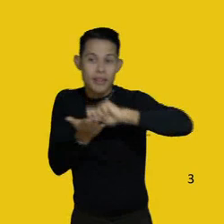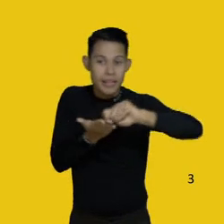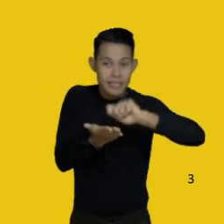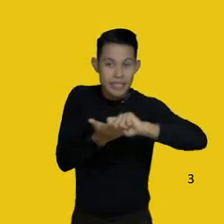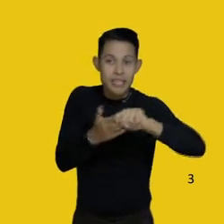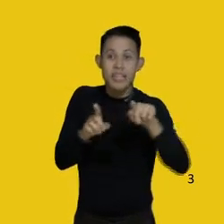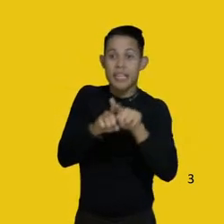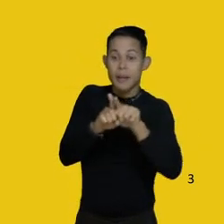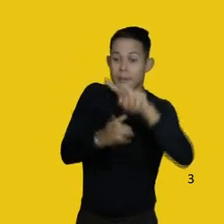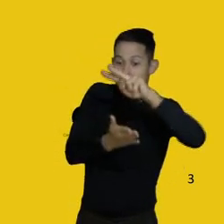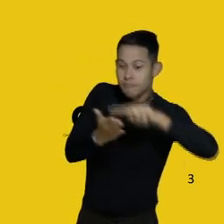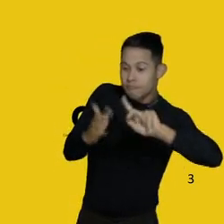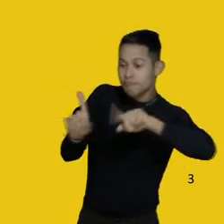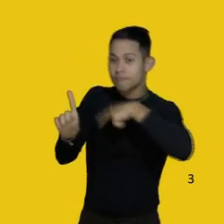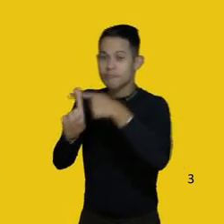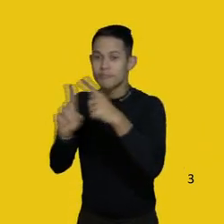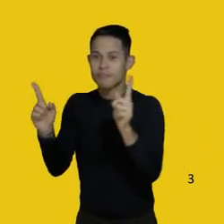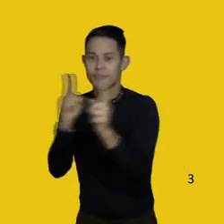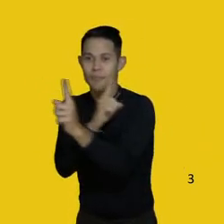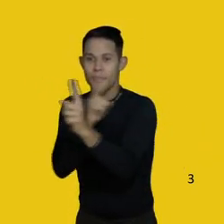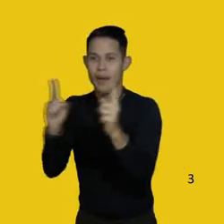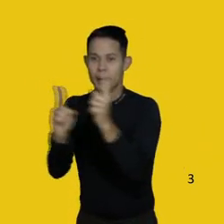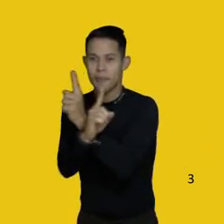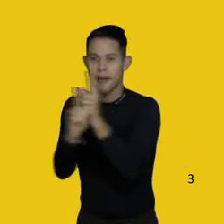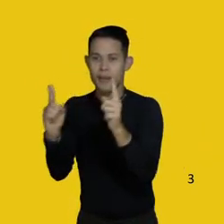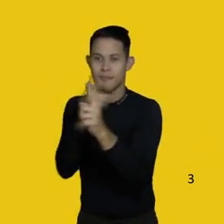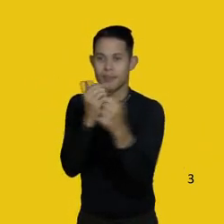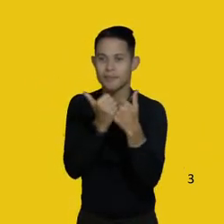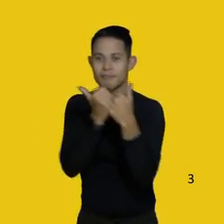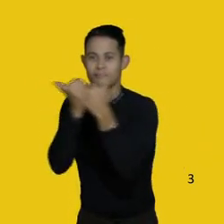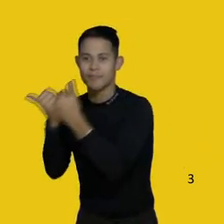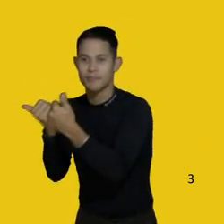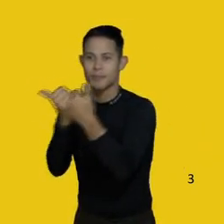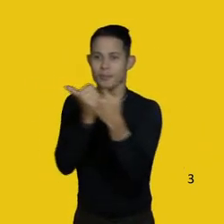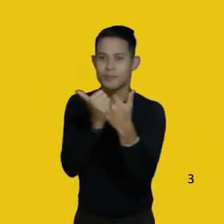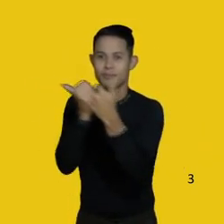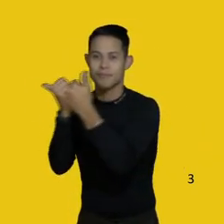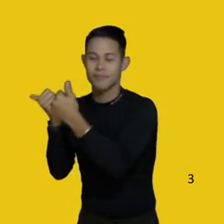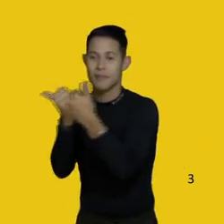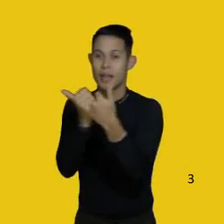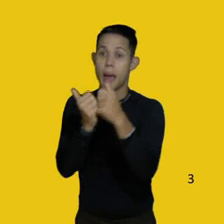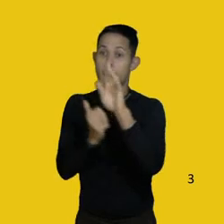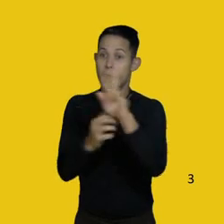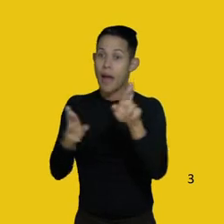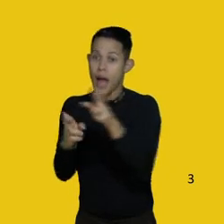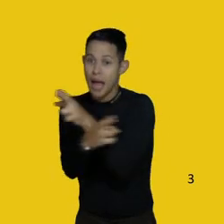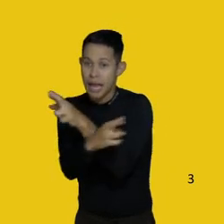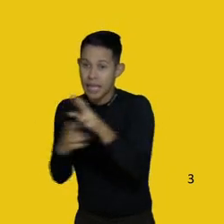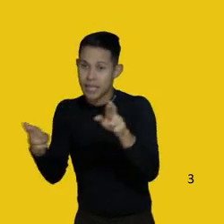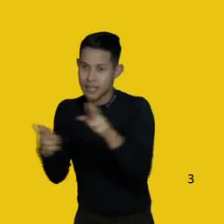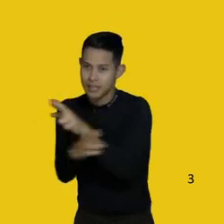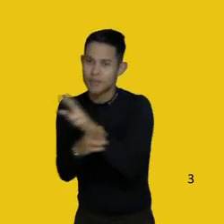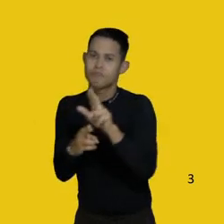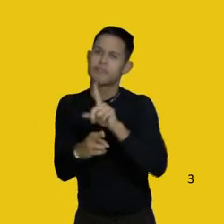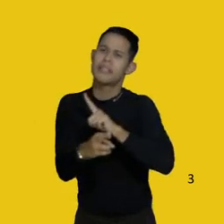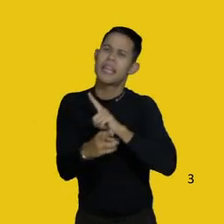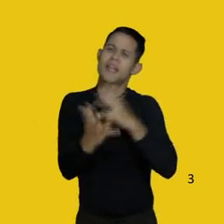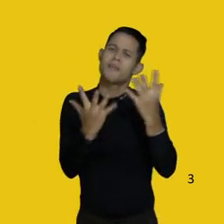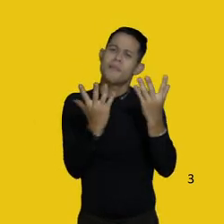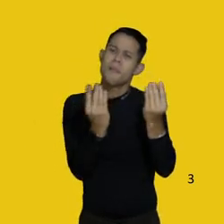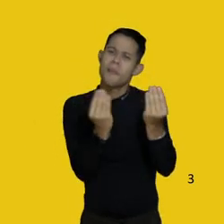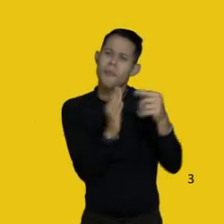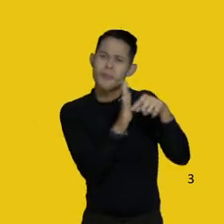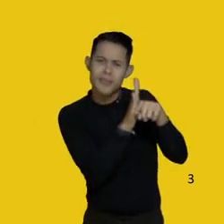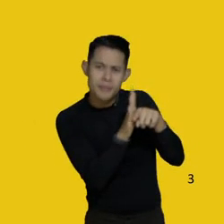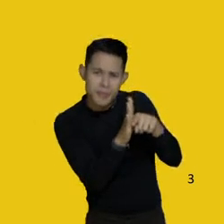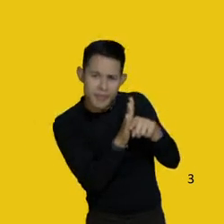efeito positivo na leitura né mas assim essas interrelação das duas ainda estão pesquisando muito para saber o que que